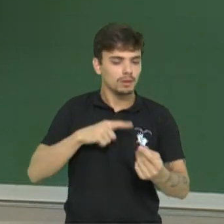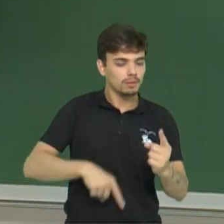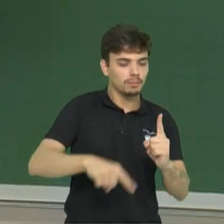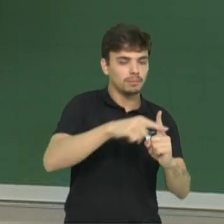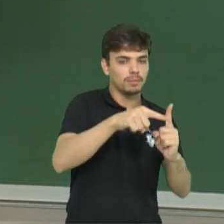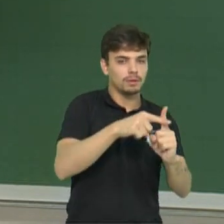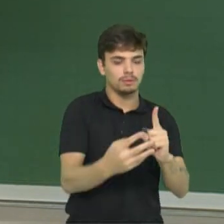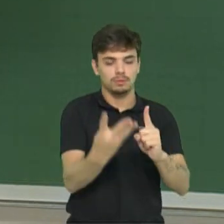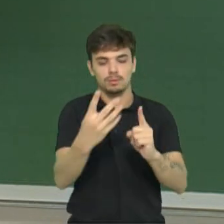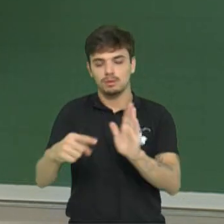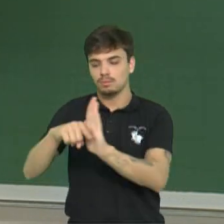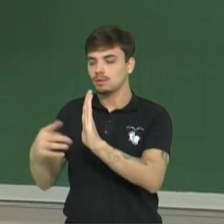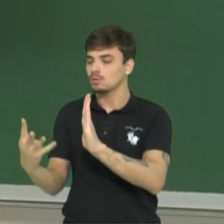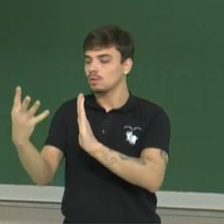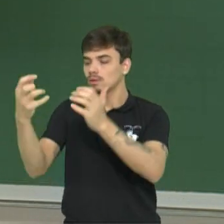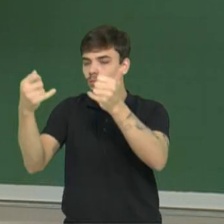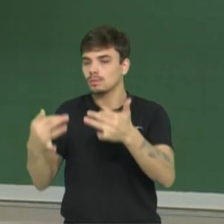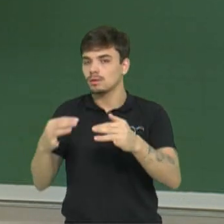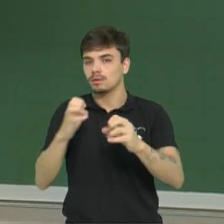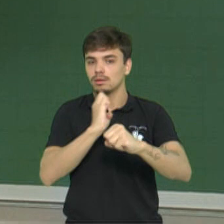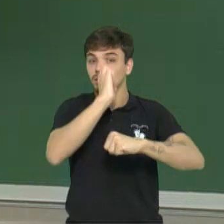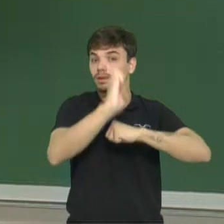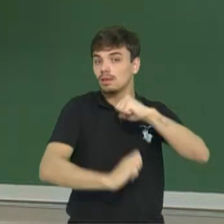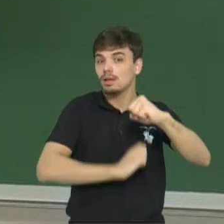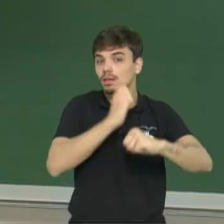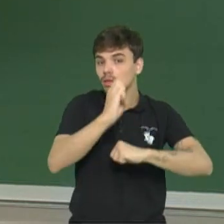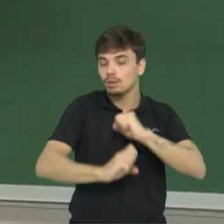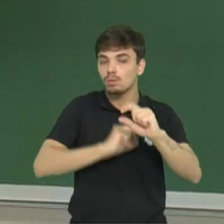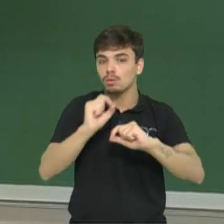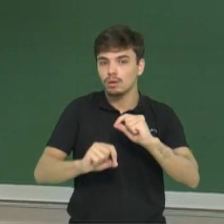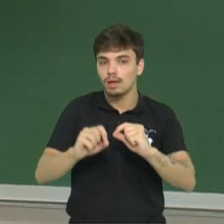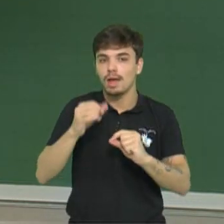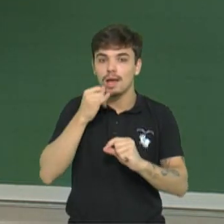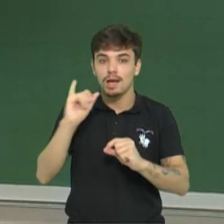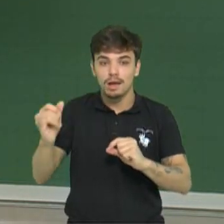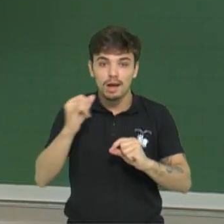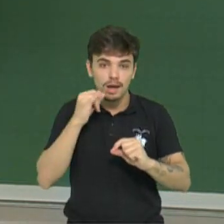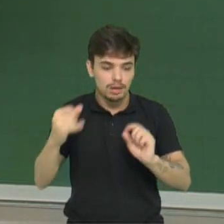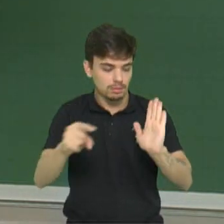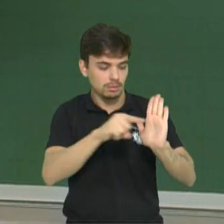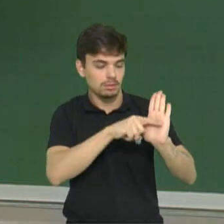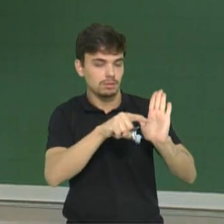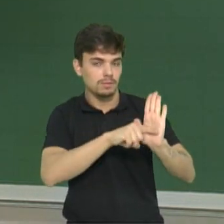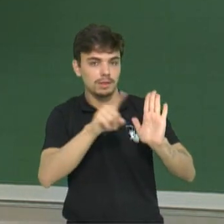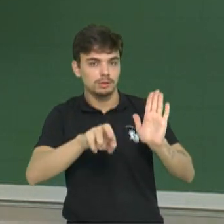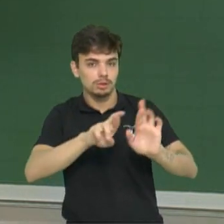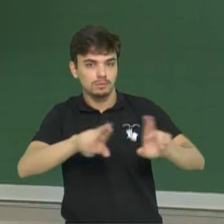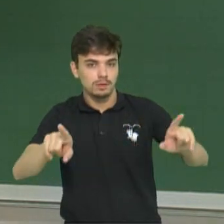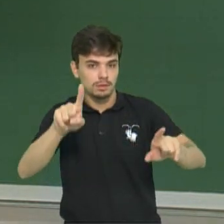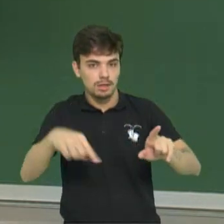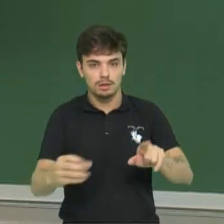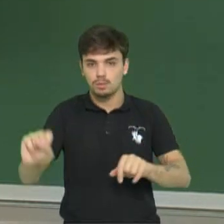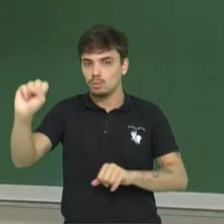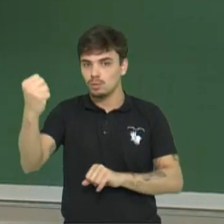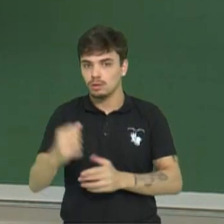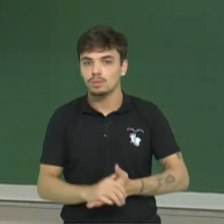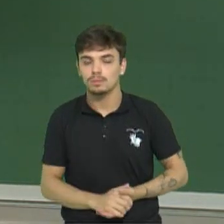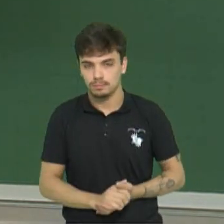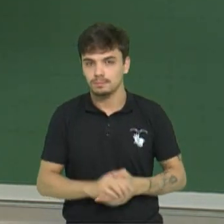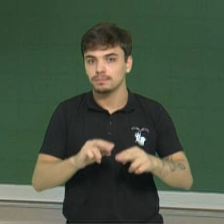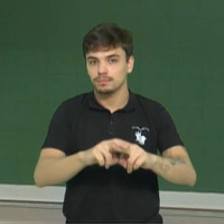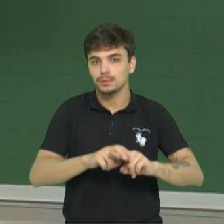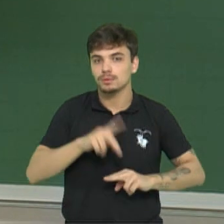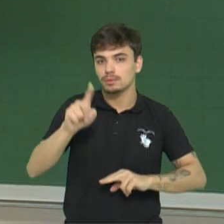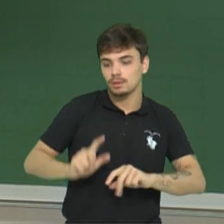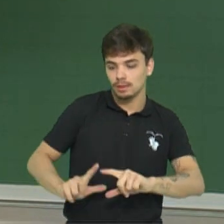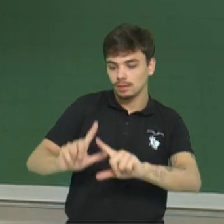4 para menos 4, estamos falando de elétrons que são cargas negativas, a diferença aqui, então, é 8, certo? Então, esse é o